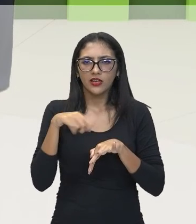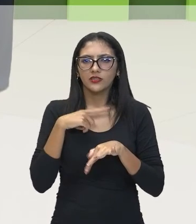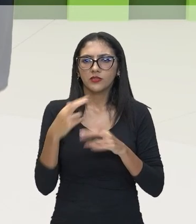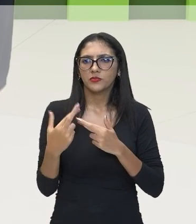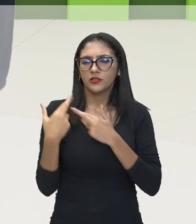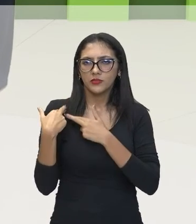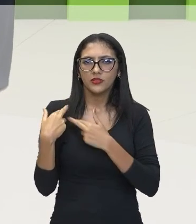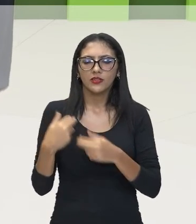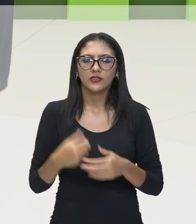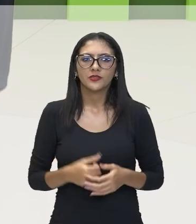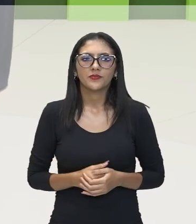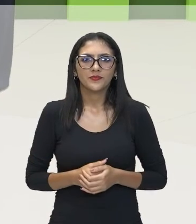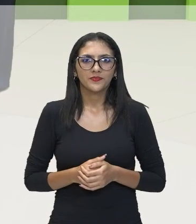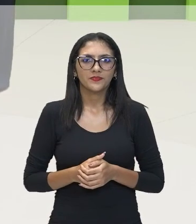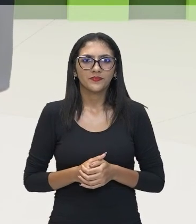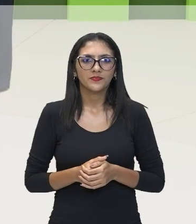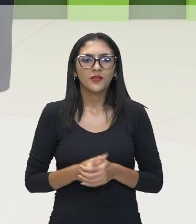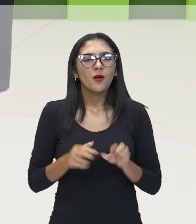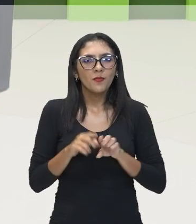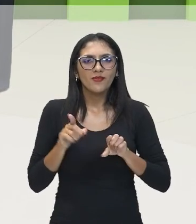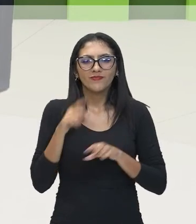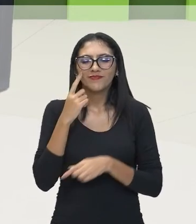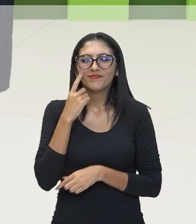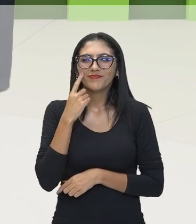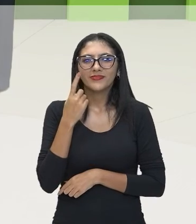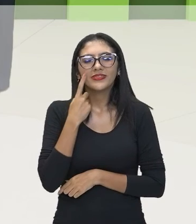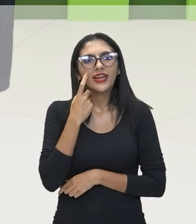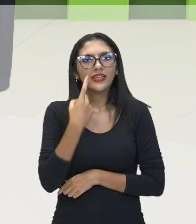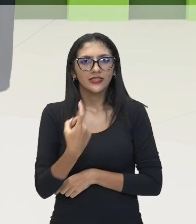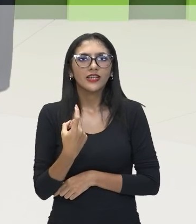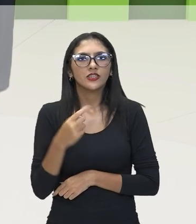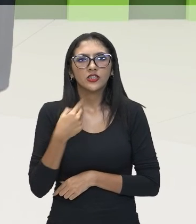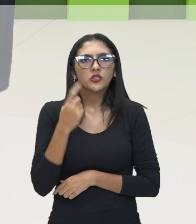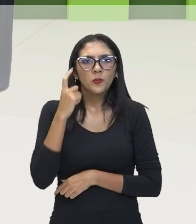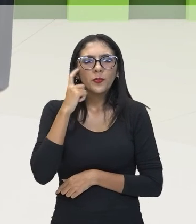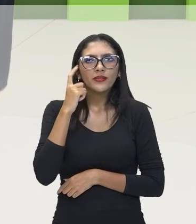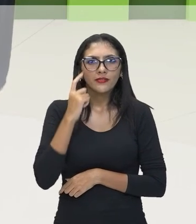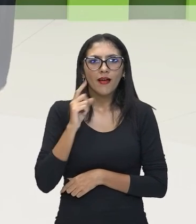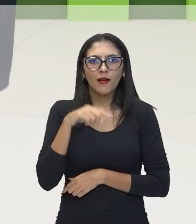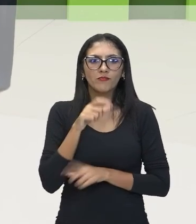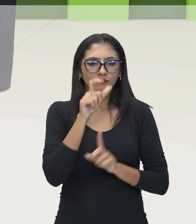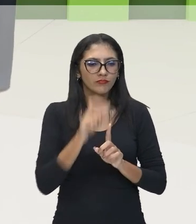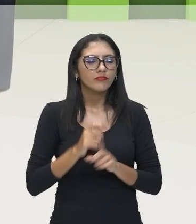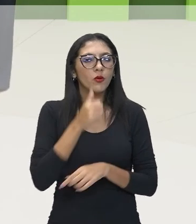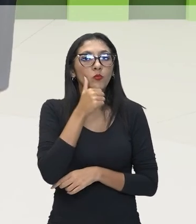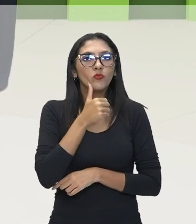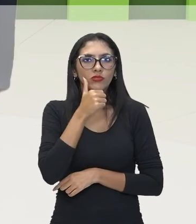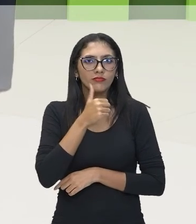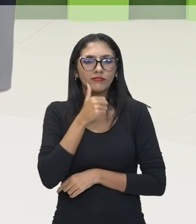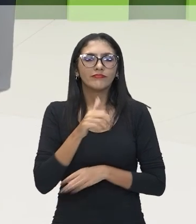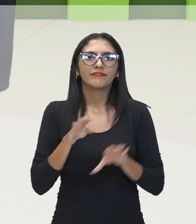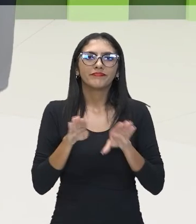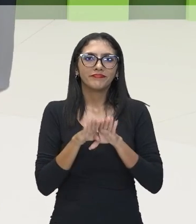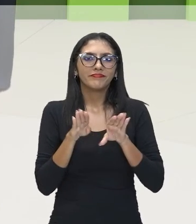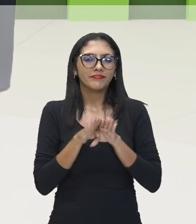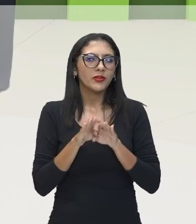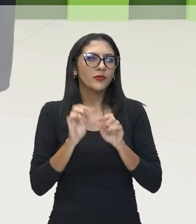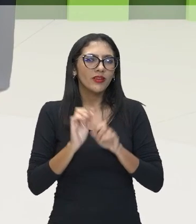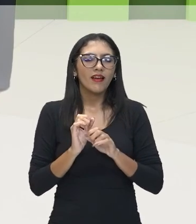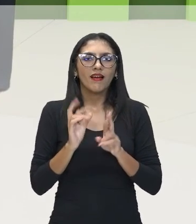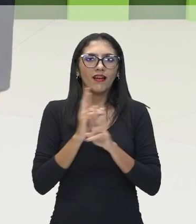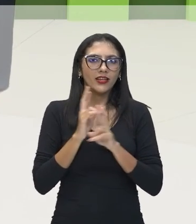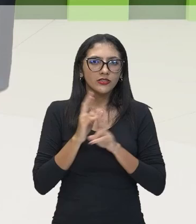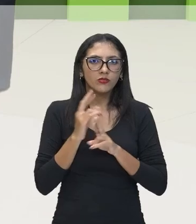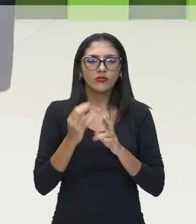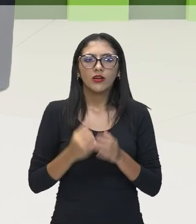nem um centavo. Mas olha que interessante, né, da gente pensar que uma mulher também é responsável, né, pelo